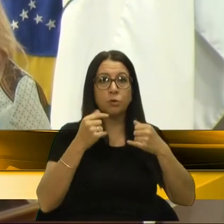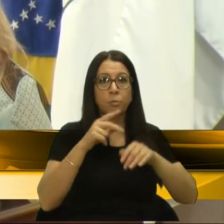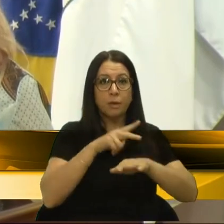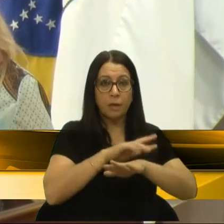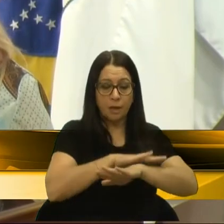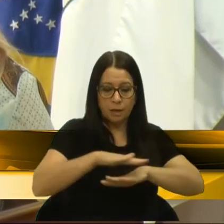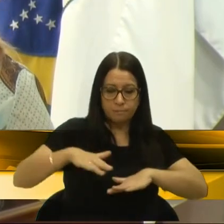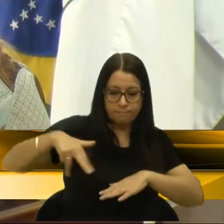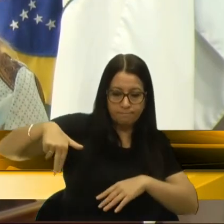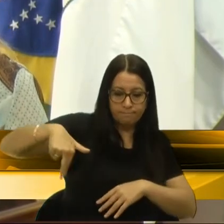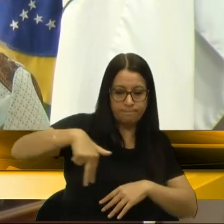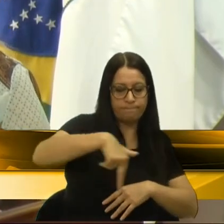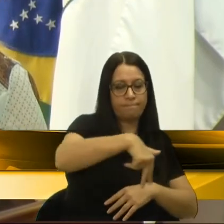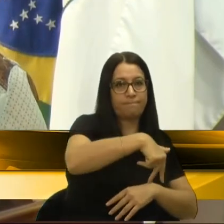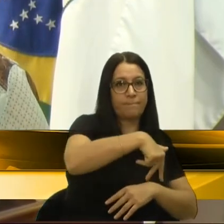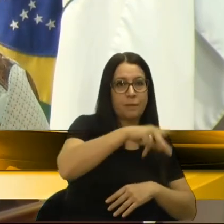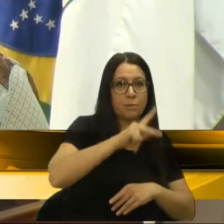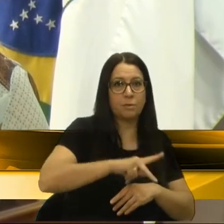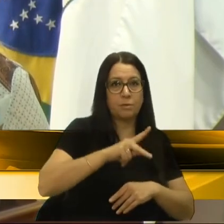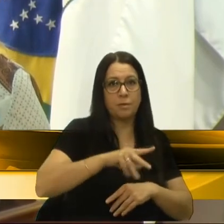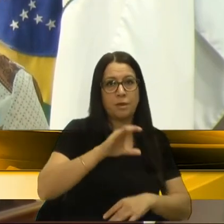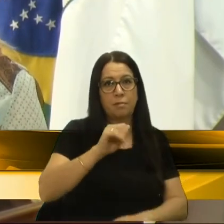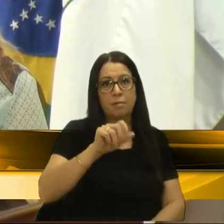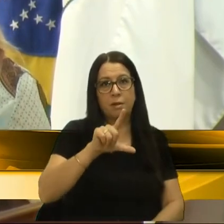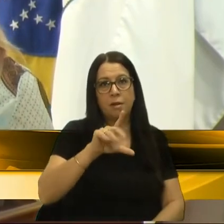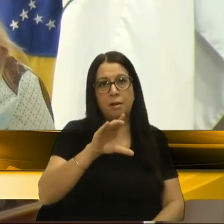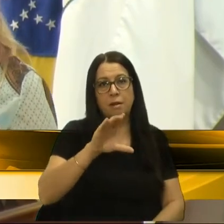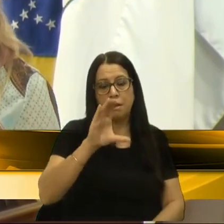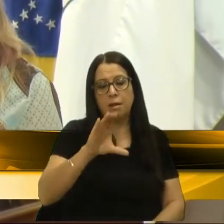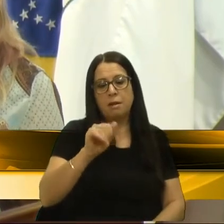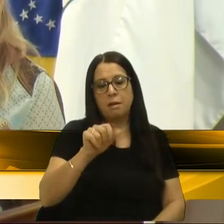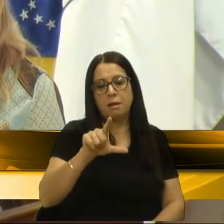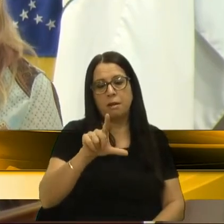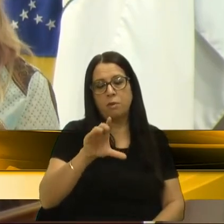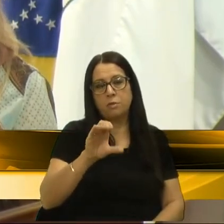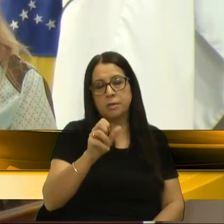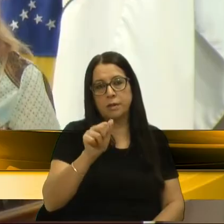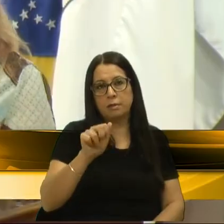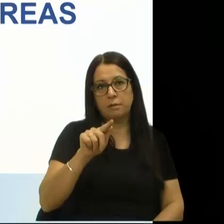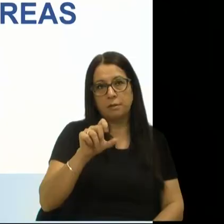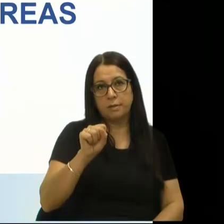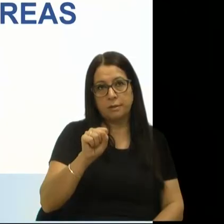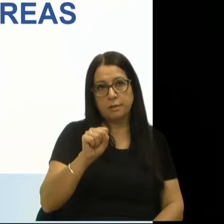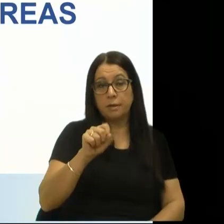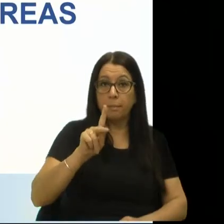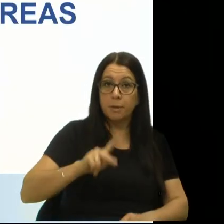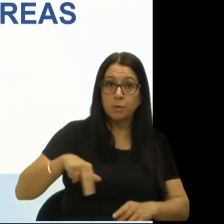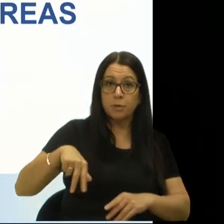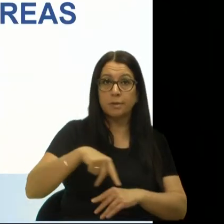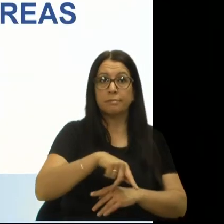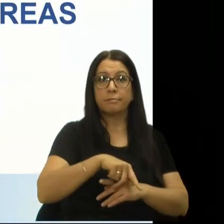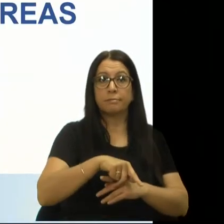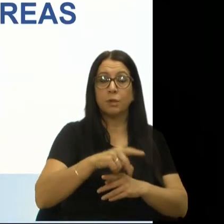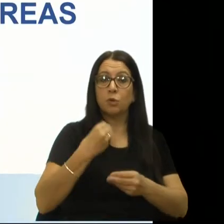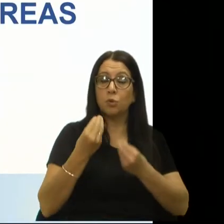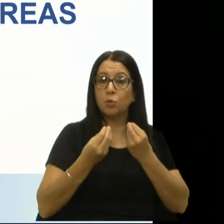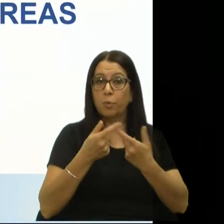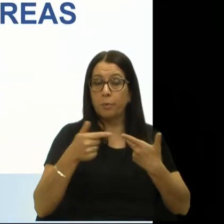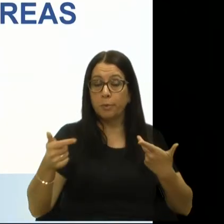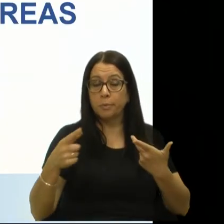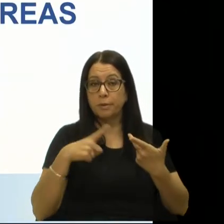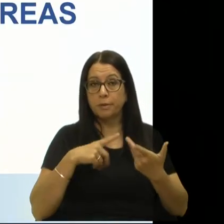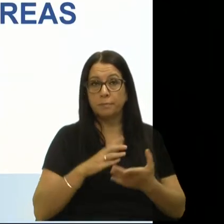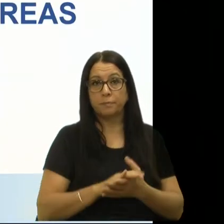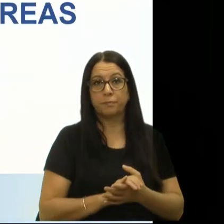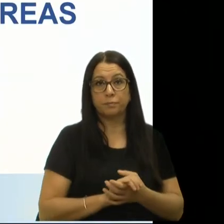calçadas, né? Calçadas, calçadas, é só caminhar pelas ruas de calçada, passeio público, as condições que eles